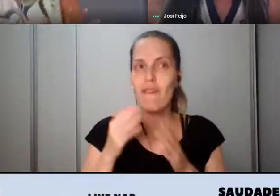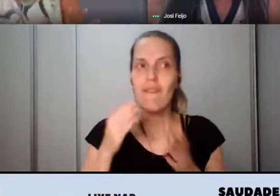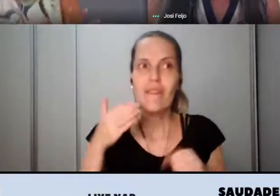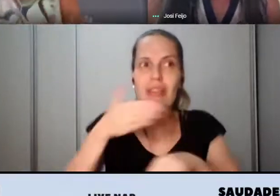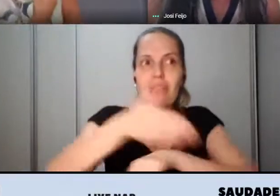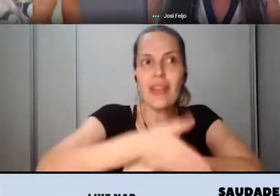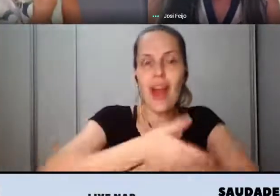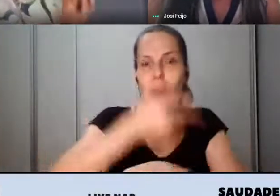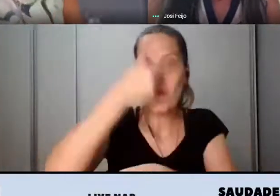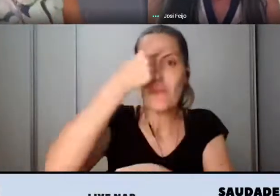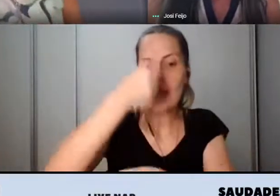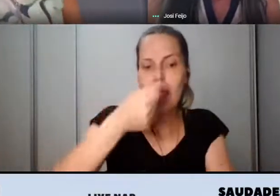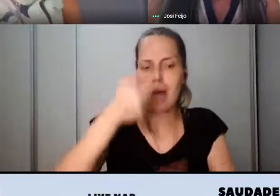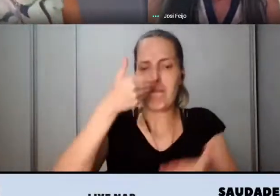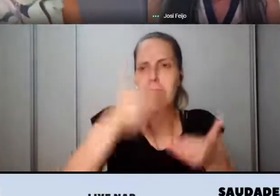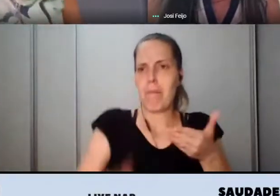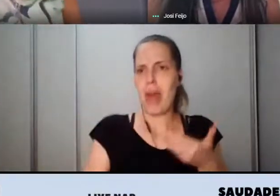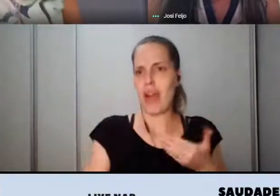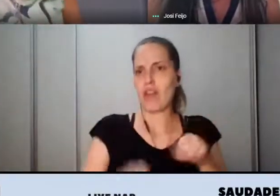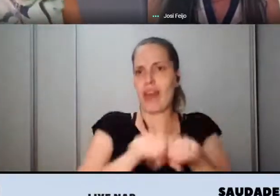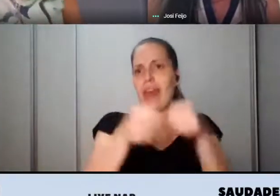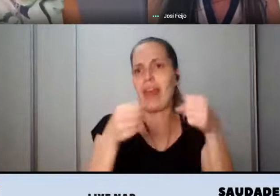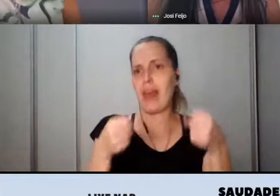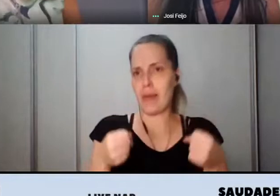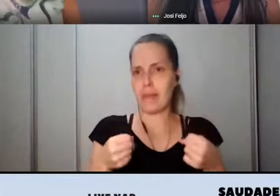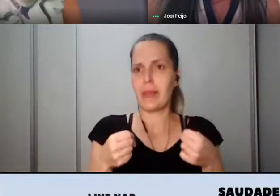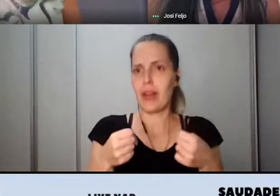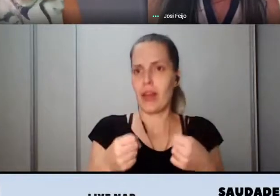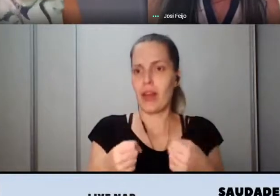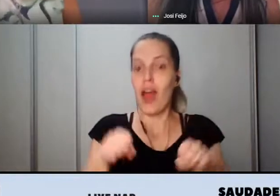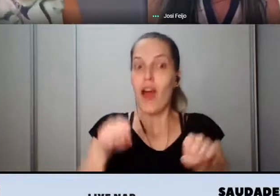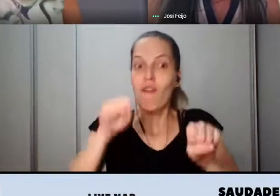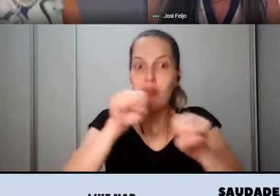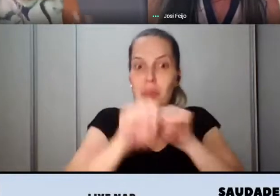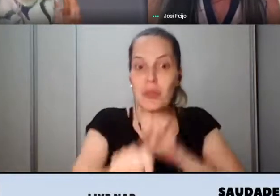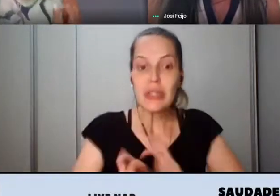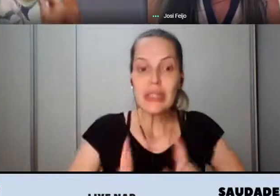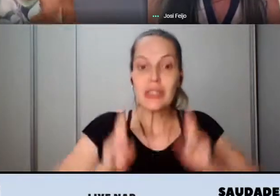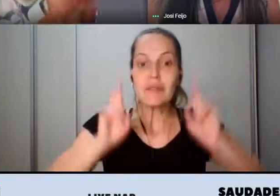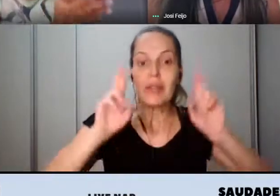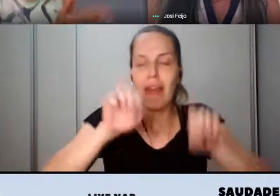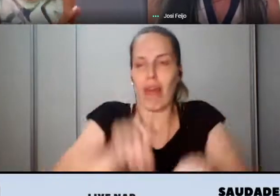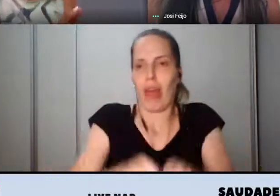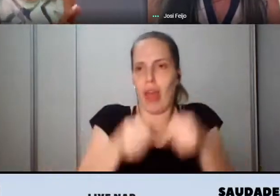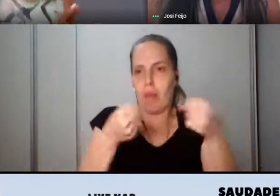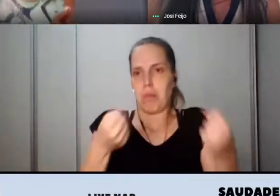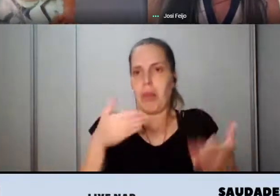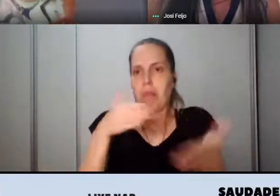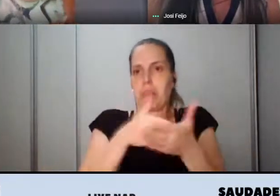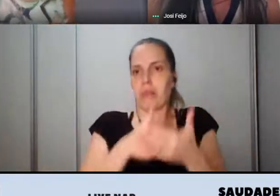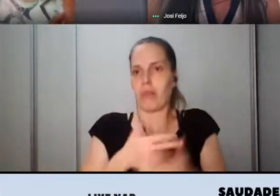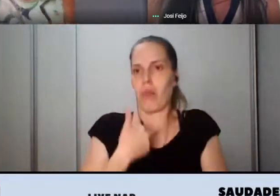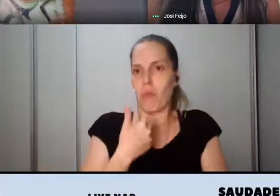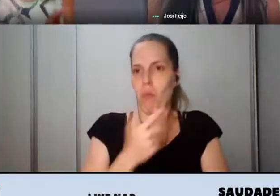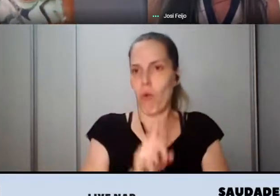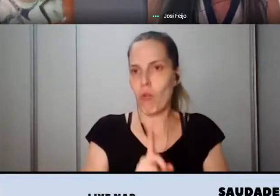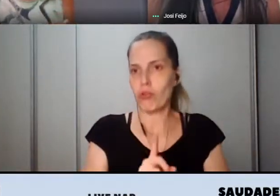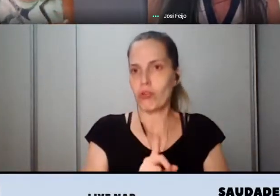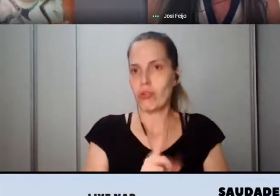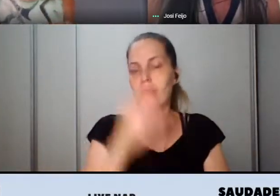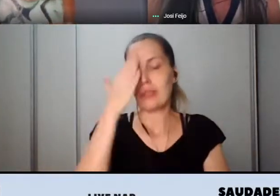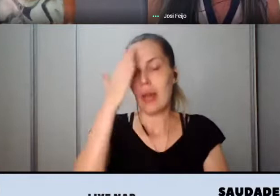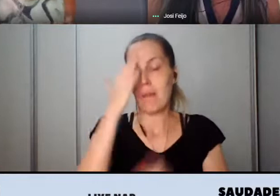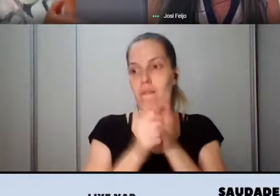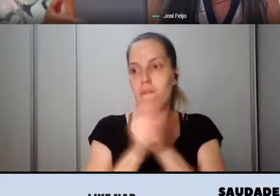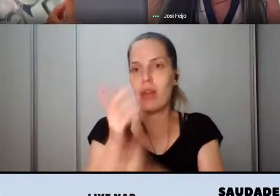quer perder a questão da formatura, que a gente sabe que muitos estudantes entram, né, no curso, entram